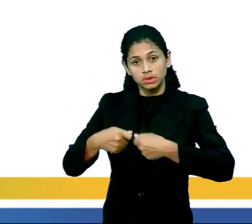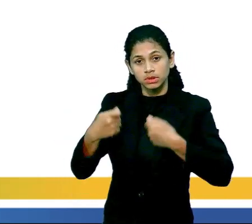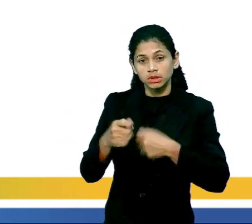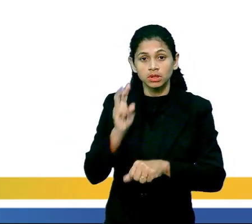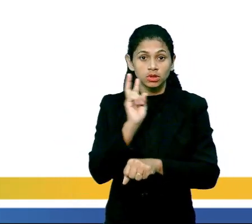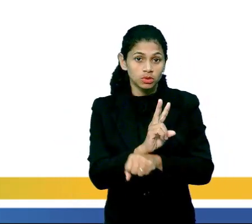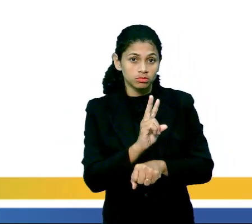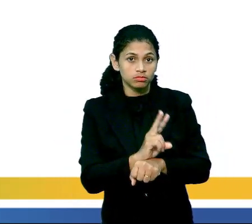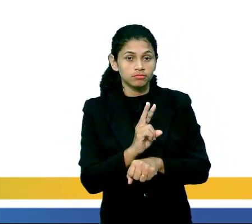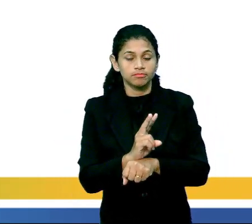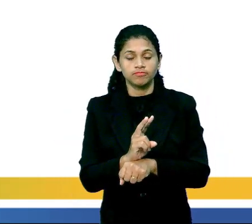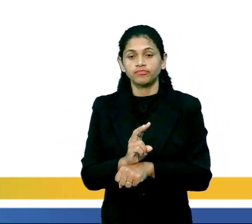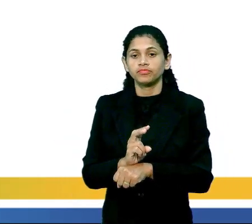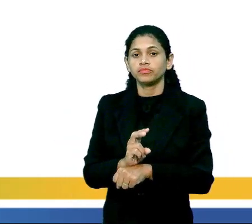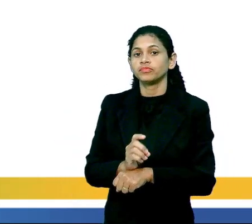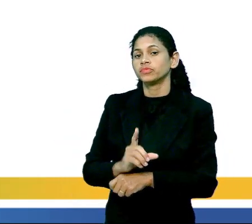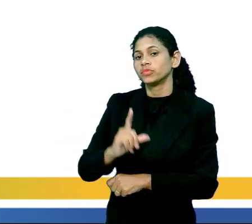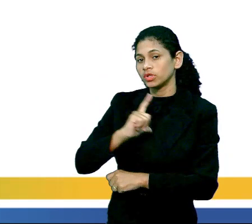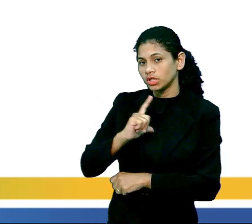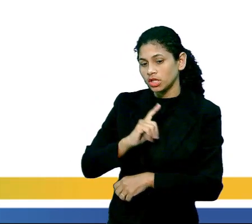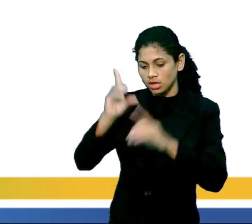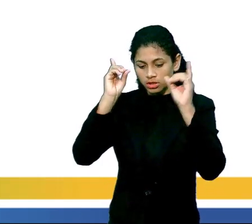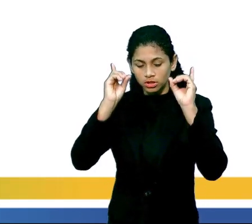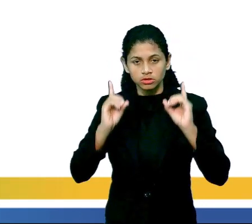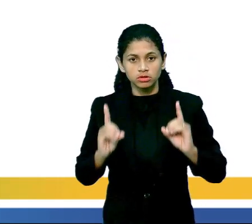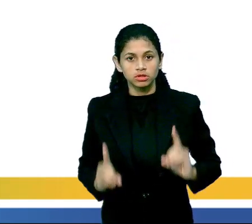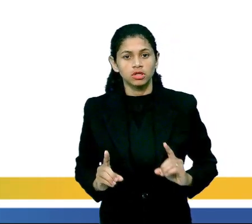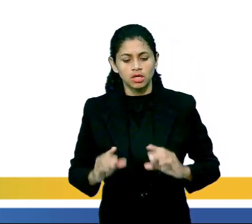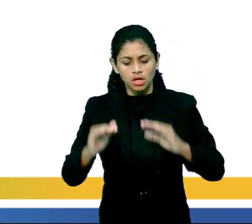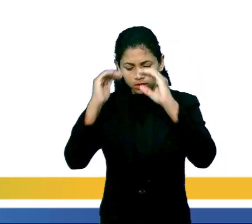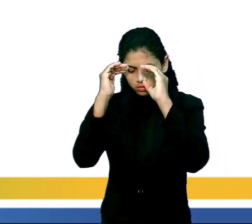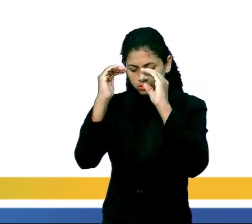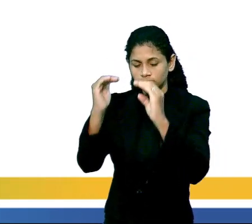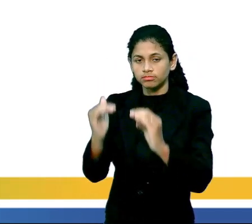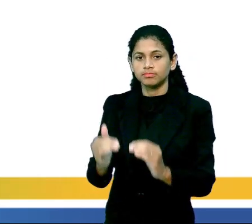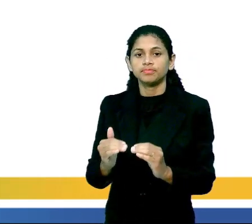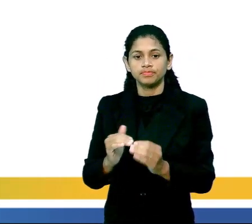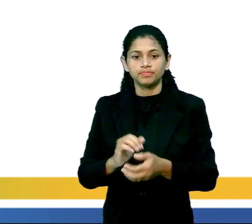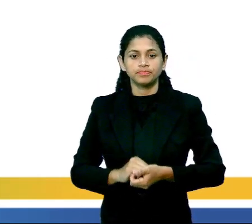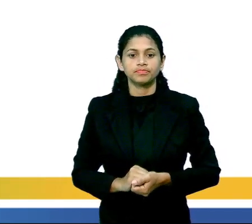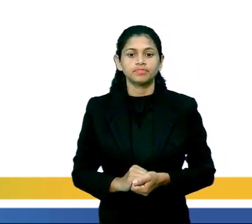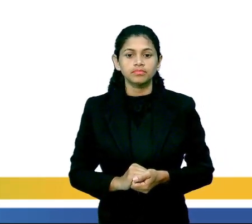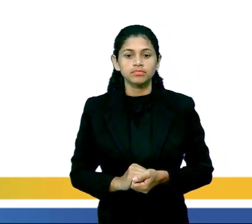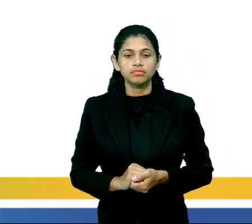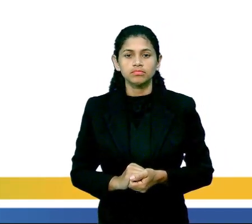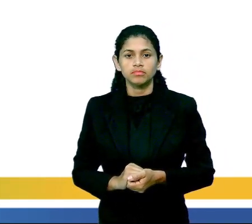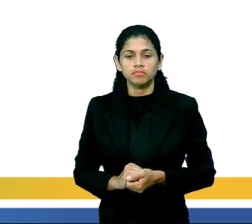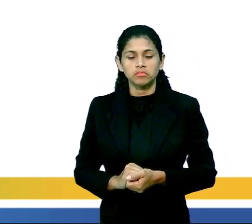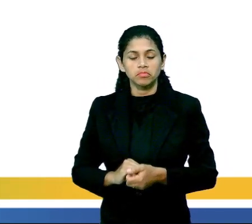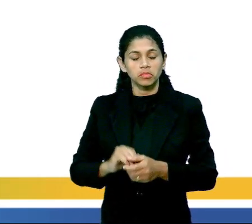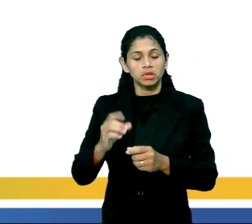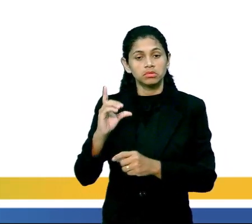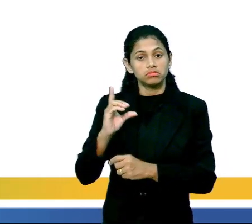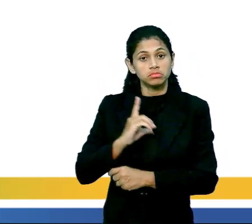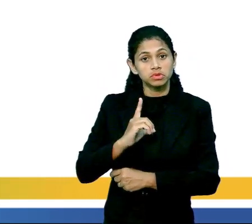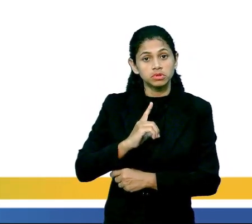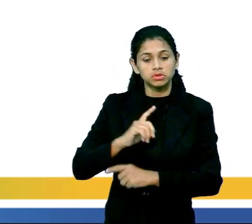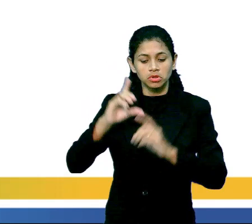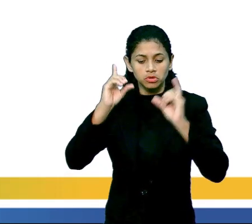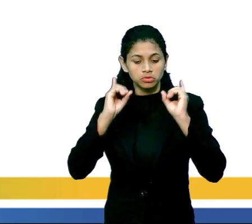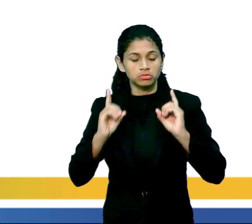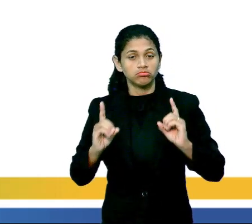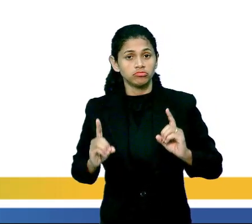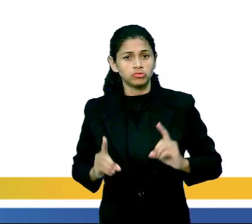de chorar, meninas e meninos têm direitos iguais de expressar seus desejos e opiniões, ninguém tem o direito de tocar no corpo